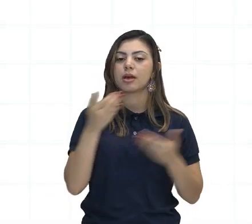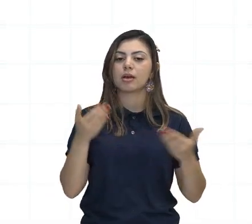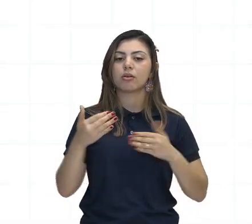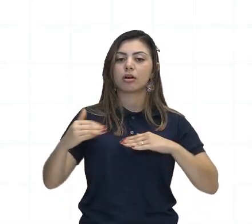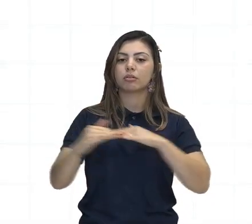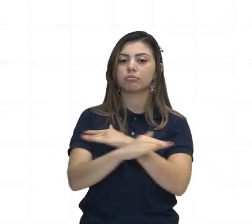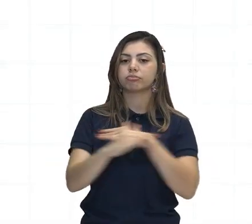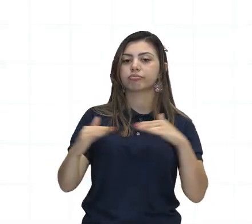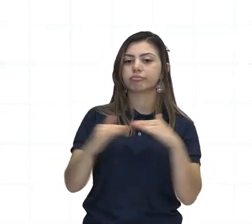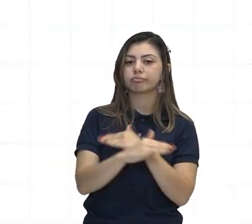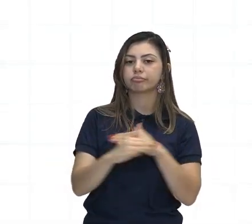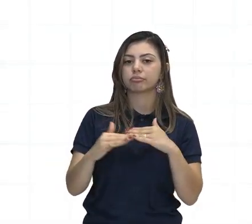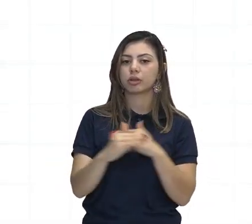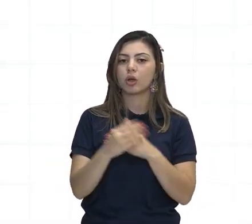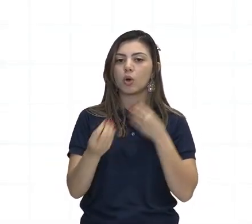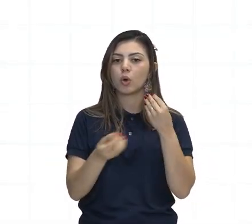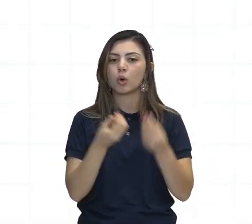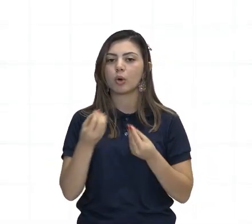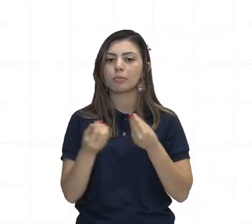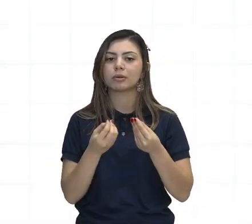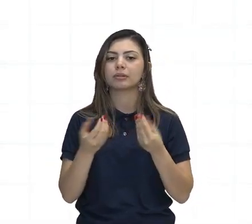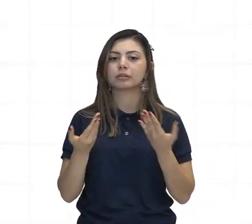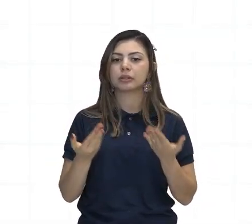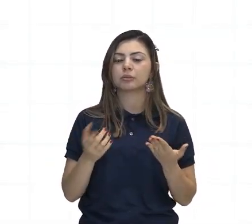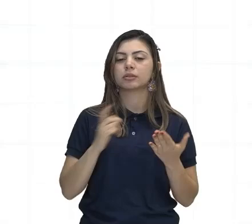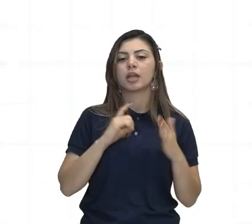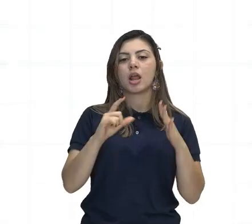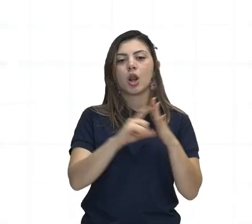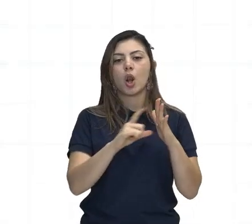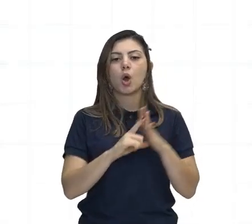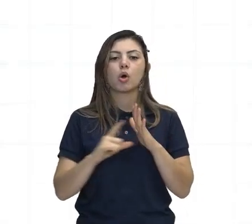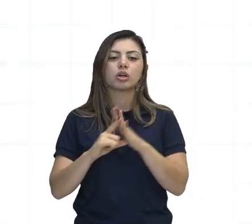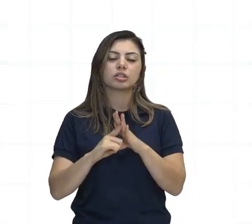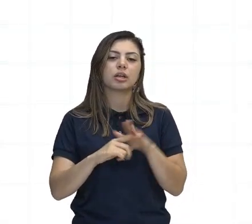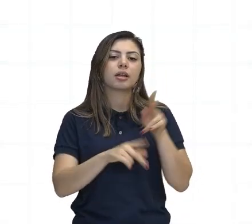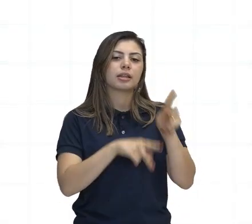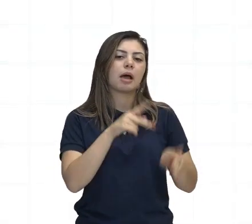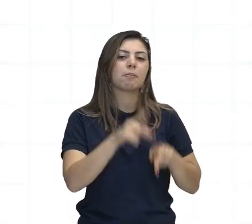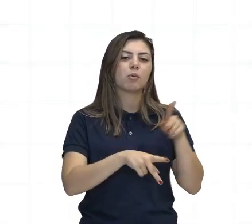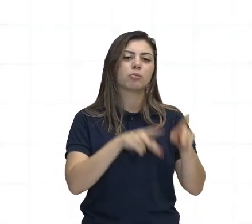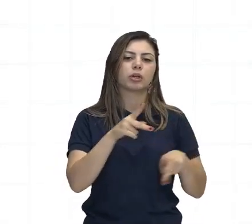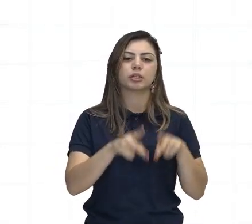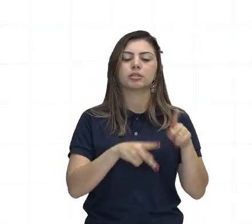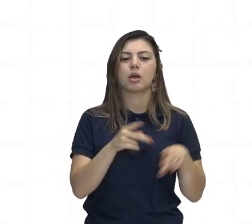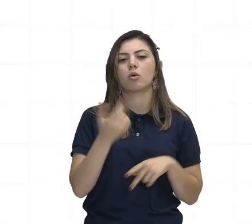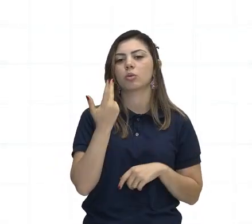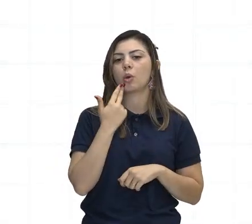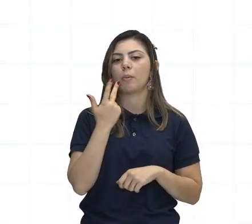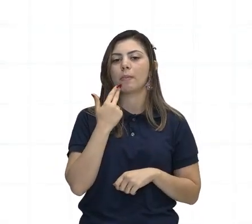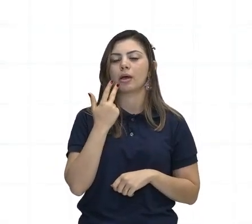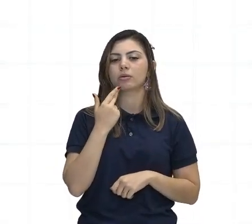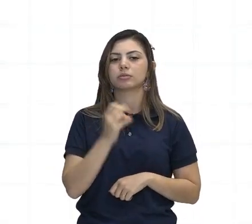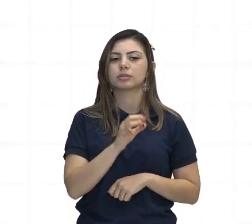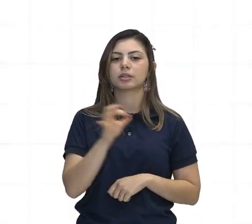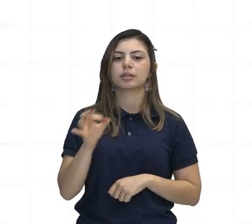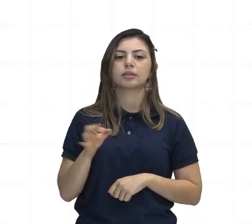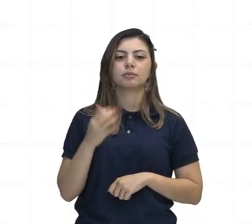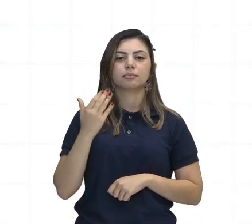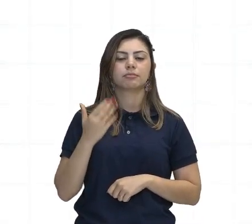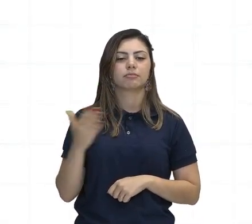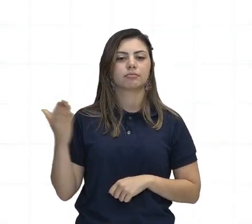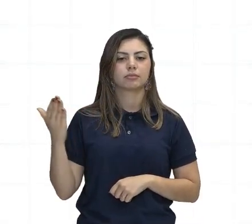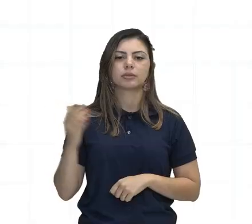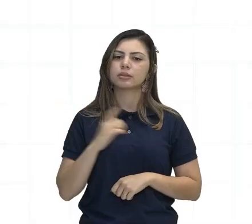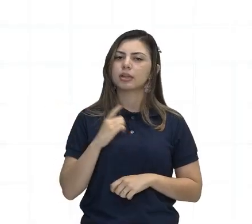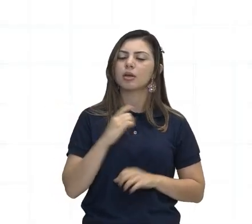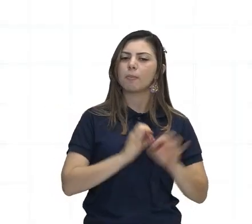lugares assim, um comércio mais popular. Tendo, então, uma visão e uma